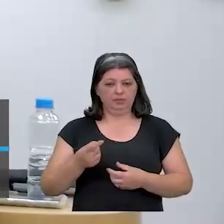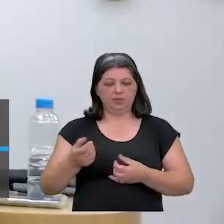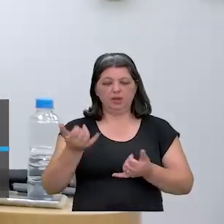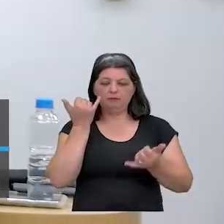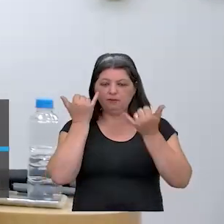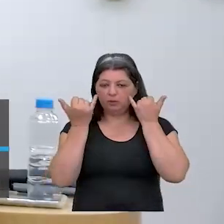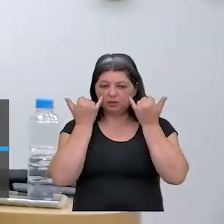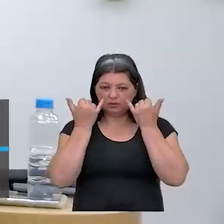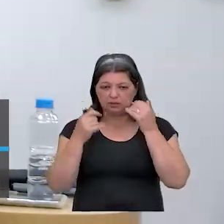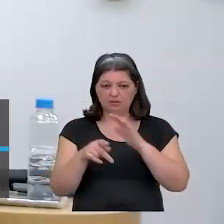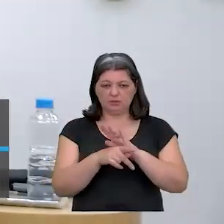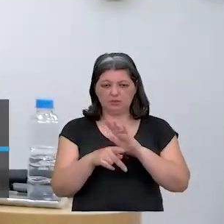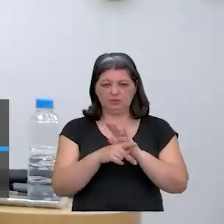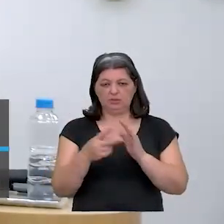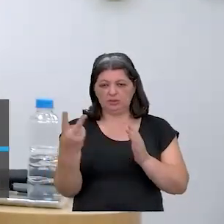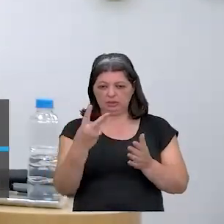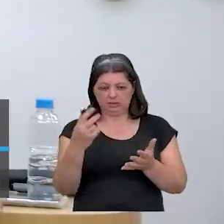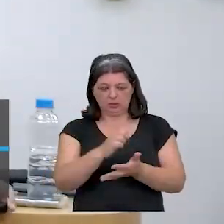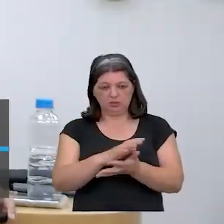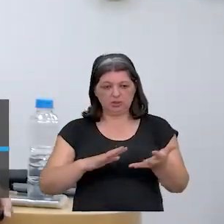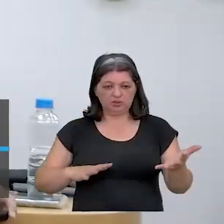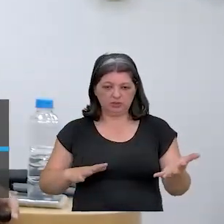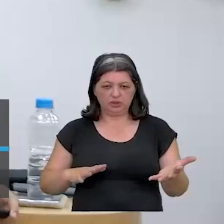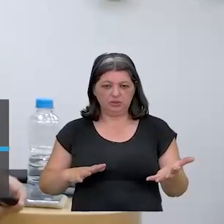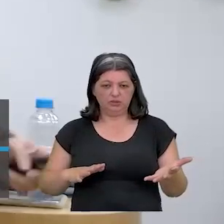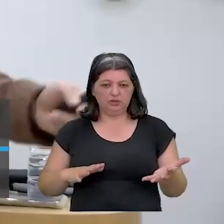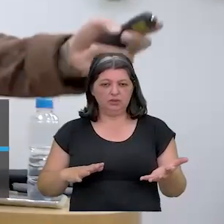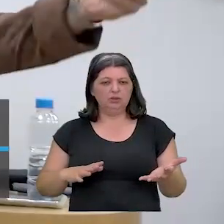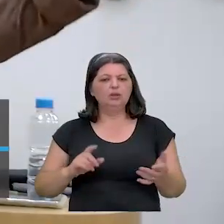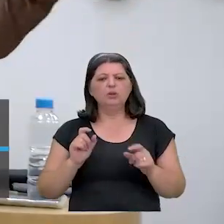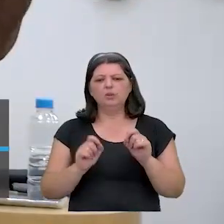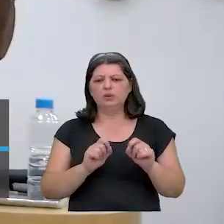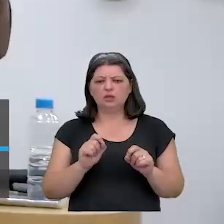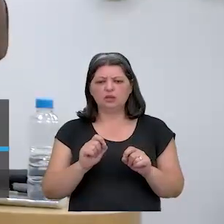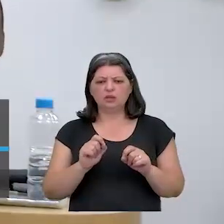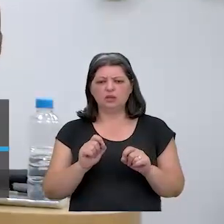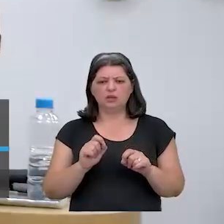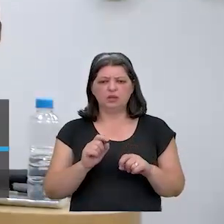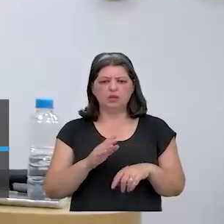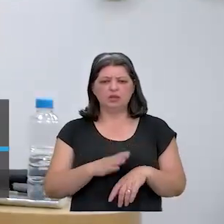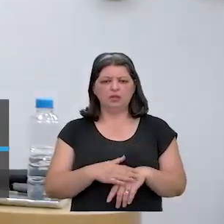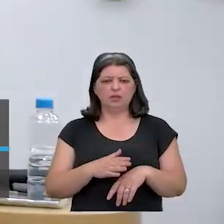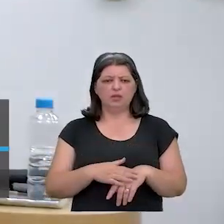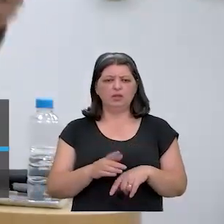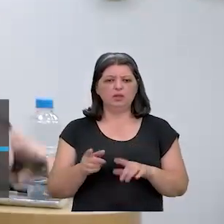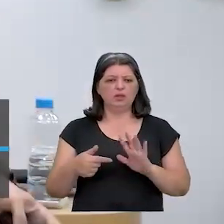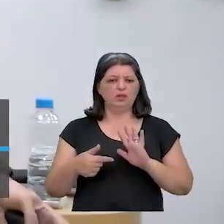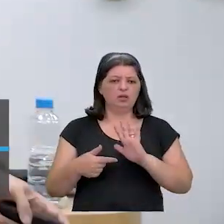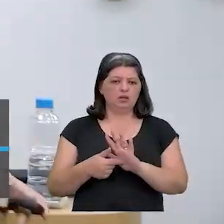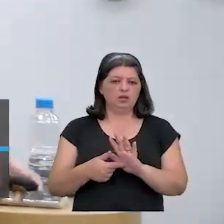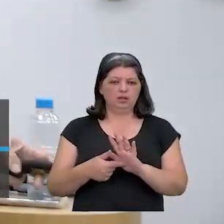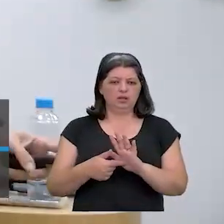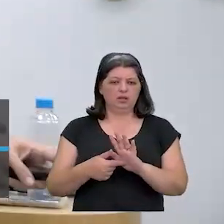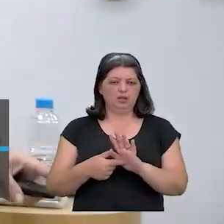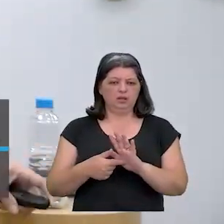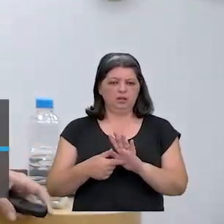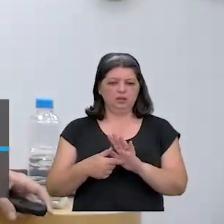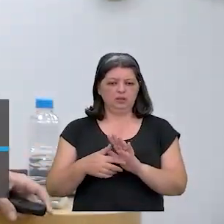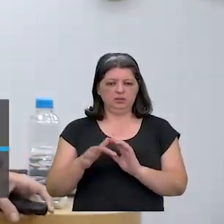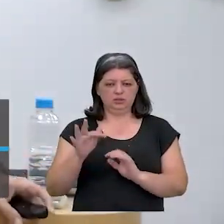à segunda atividade. Nessa atividade você vai produzir o quê? O que que nós vamos produzir? Uma